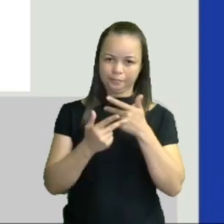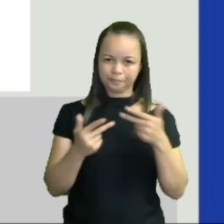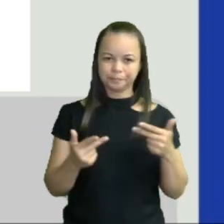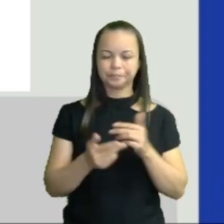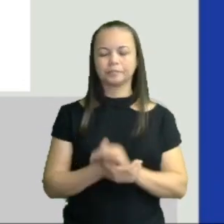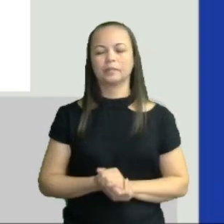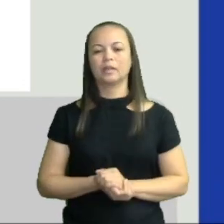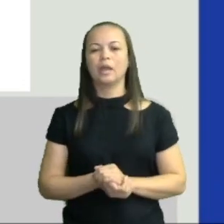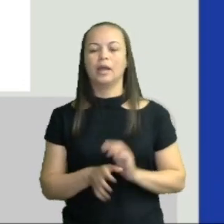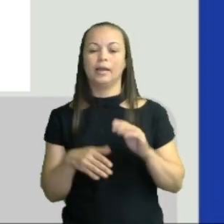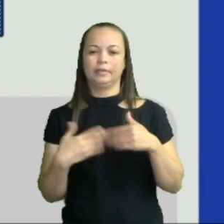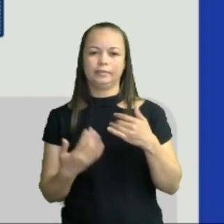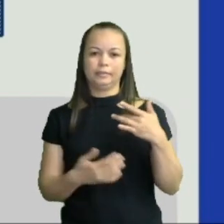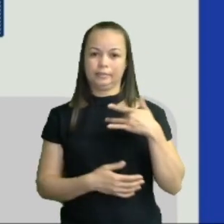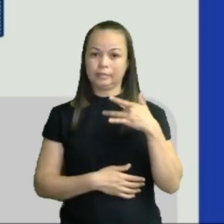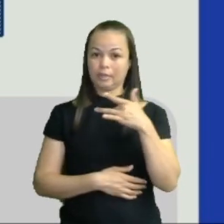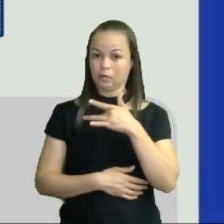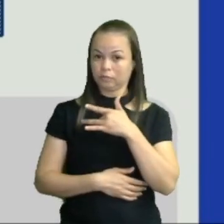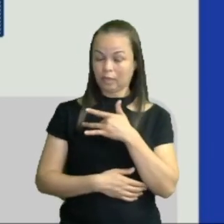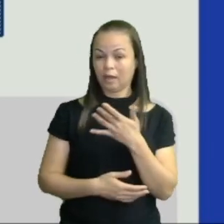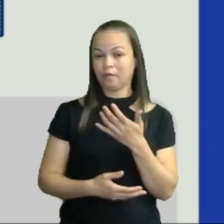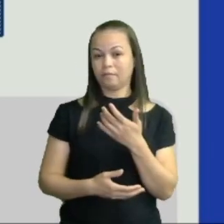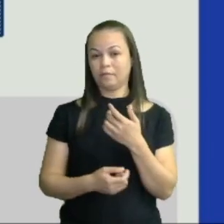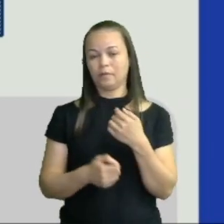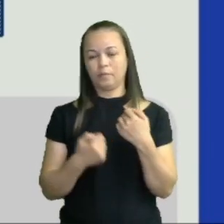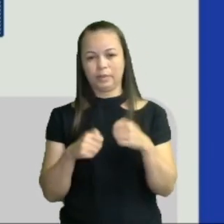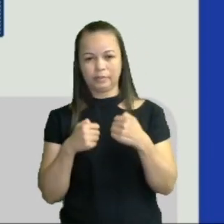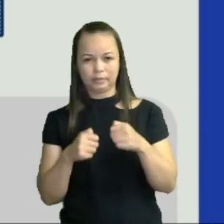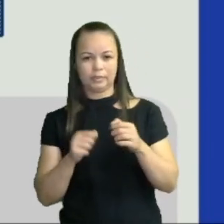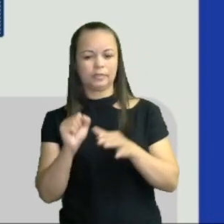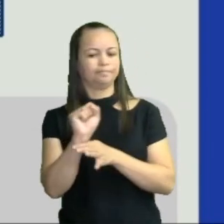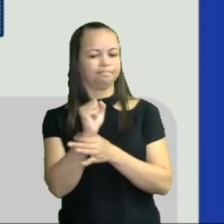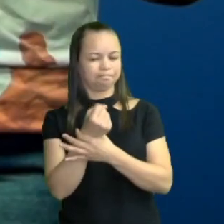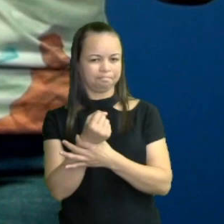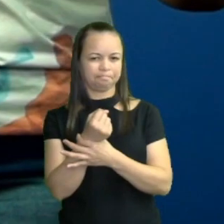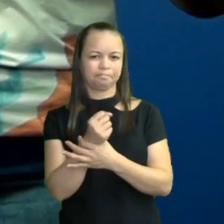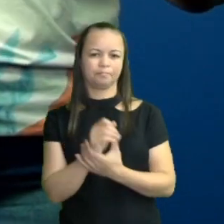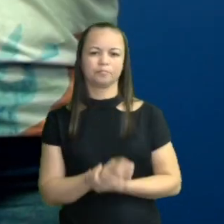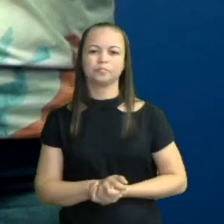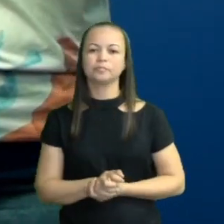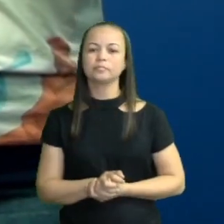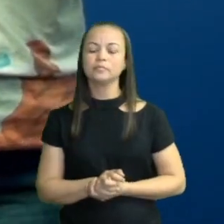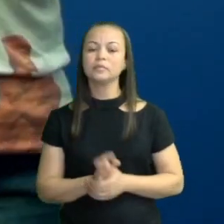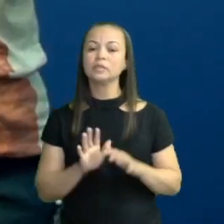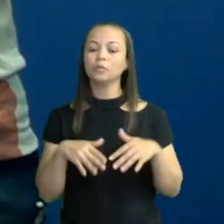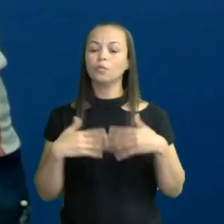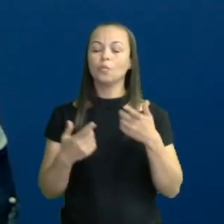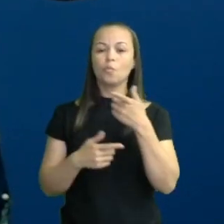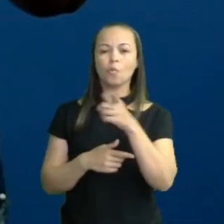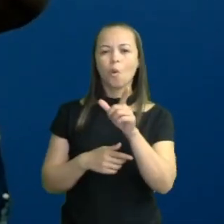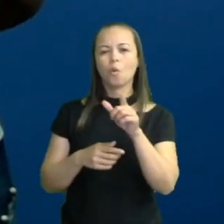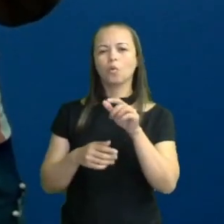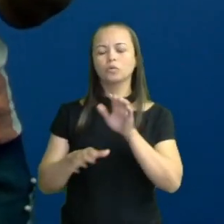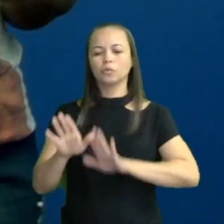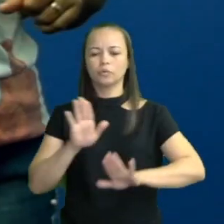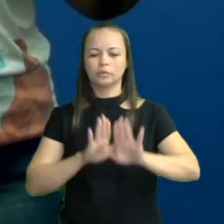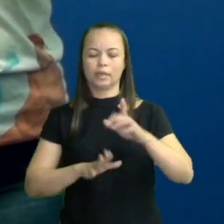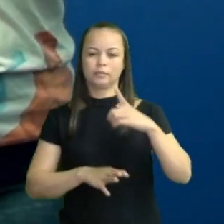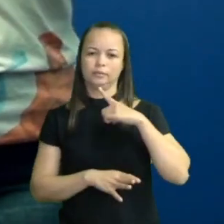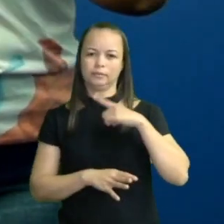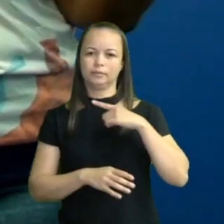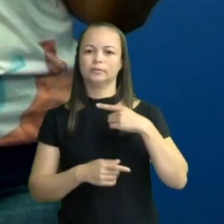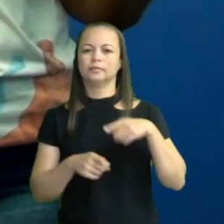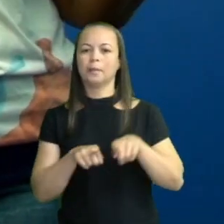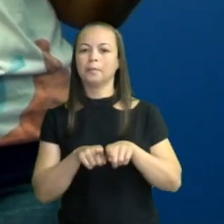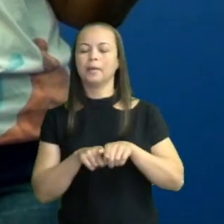alimentação. Ela, além de saudável, ela precisa ser segura. E um outro cuidado que nós temos que ter também, que a